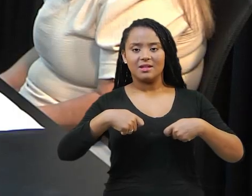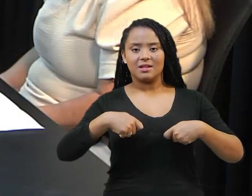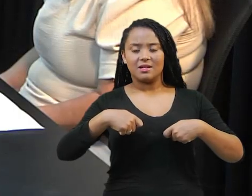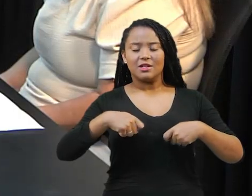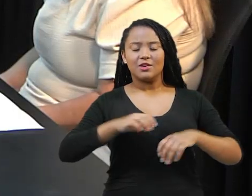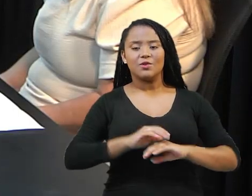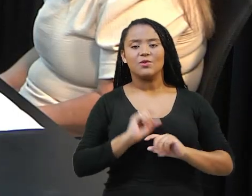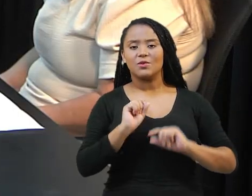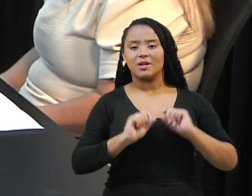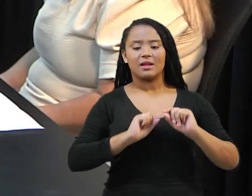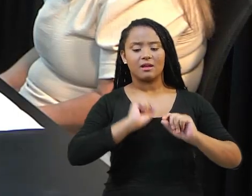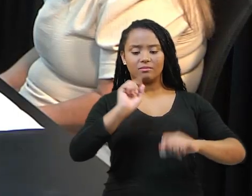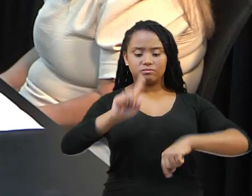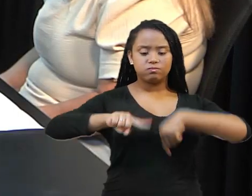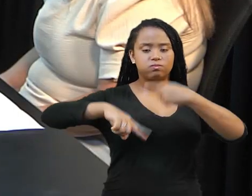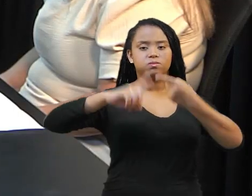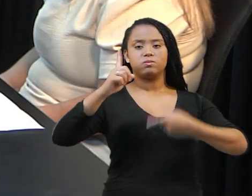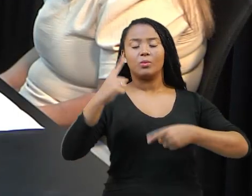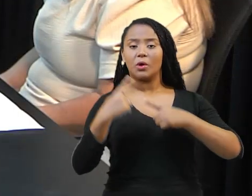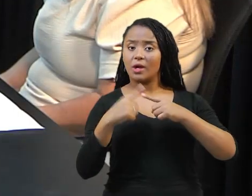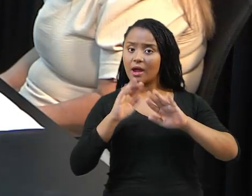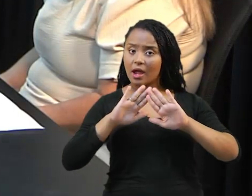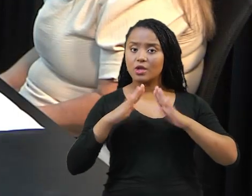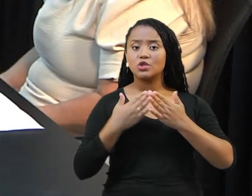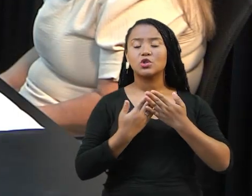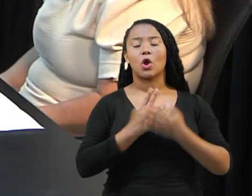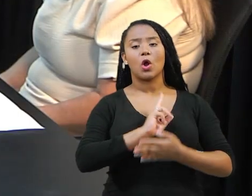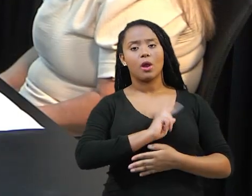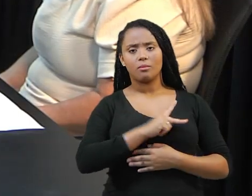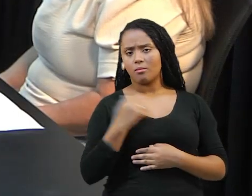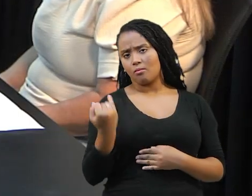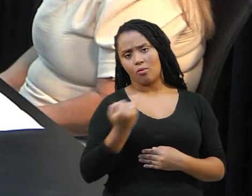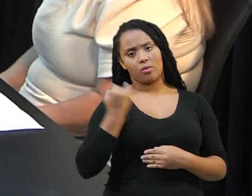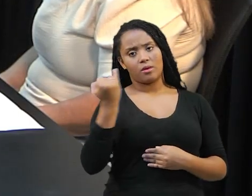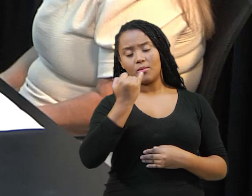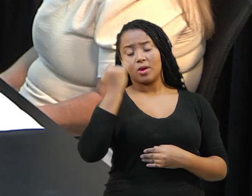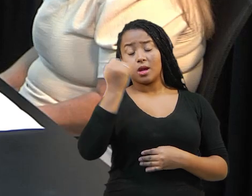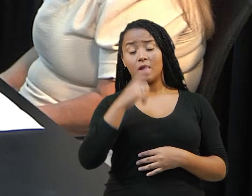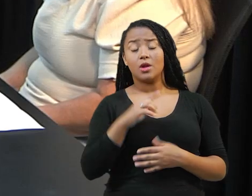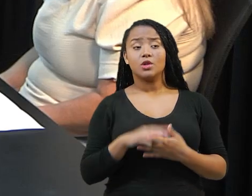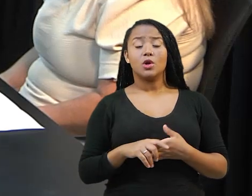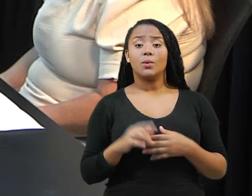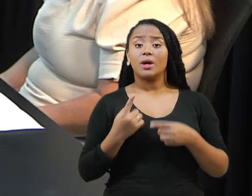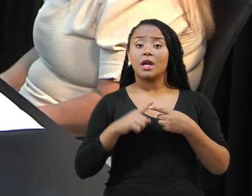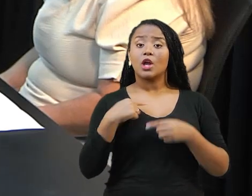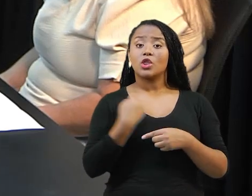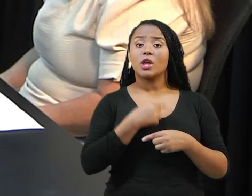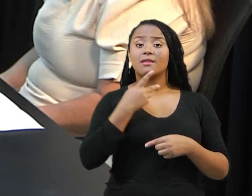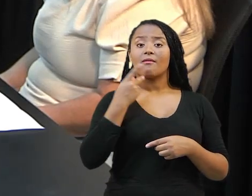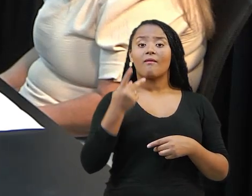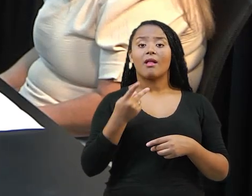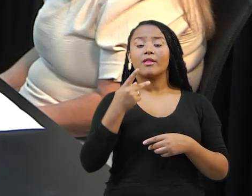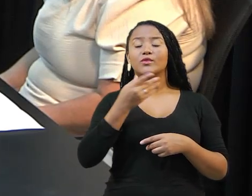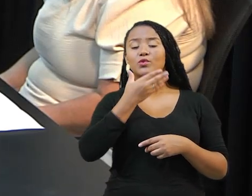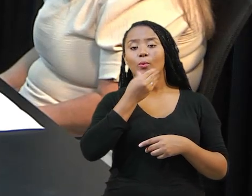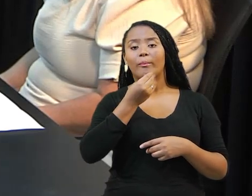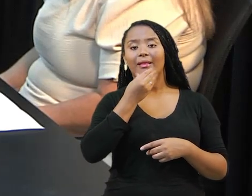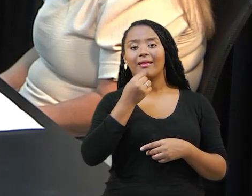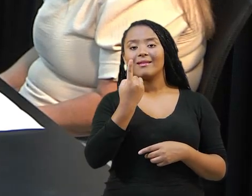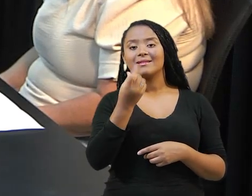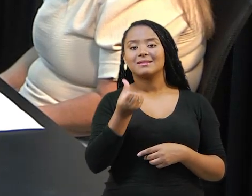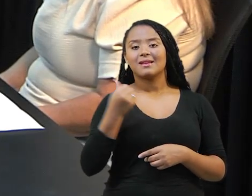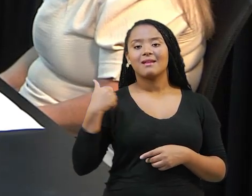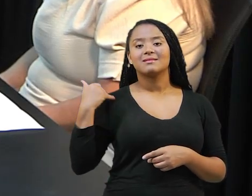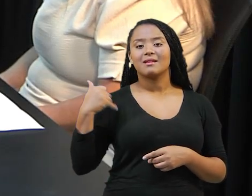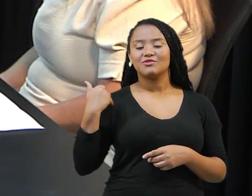recrudescer, né? Porque a escola pública foi muito importante, né? A escola pública, nós estamos falando de um garoto de 16 anos que